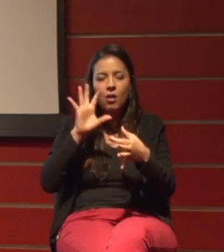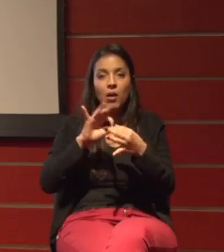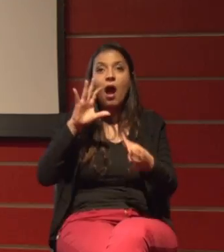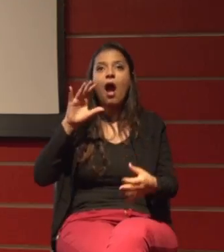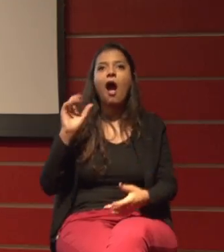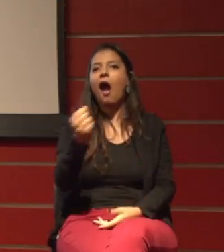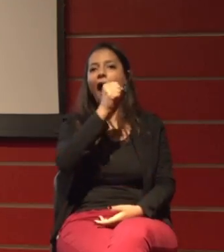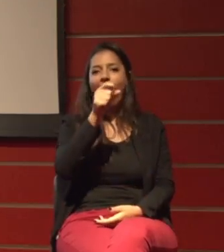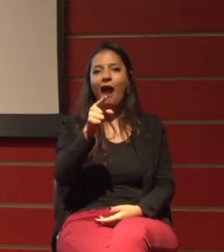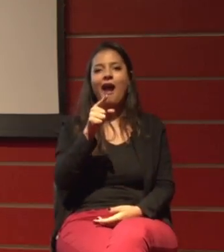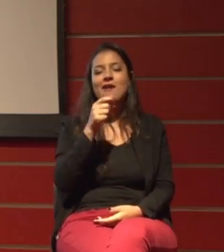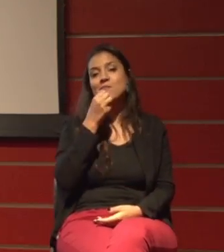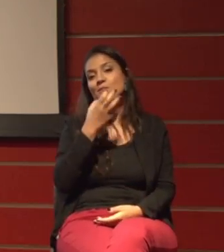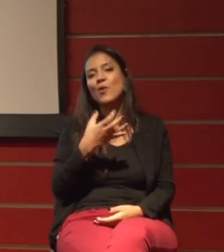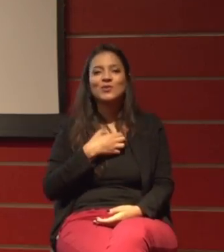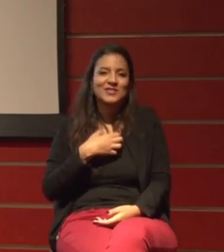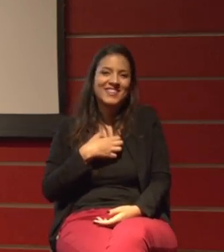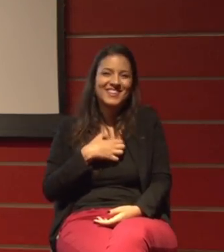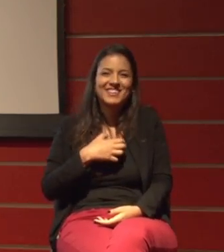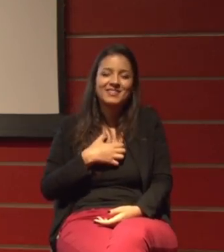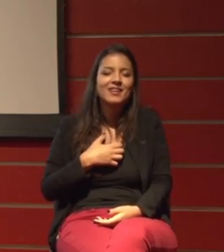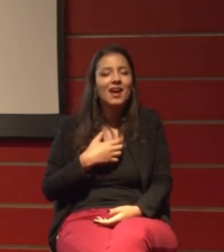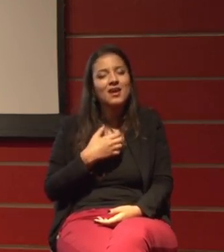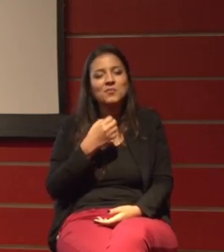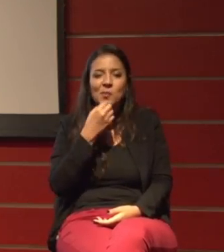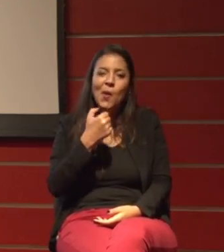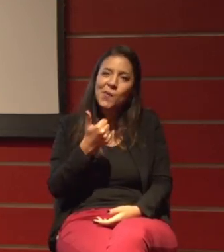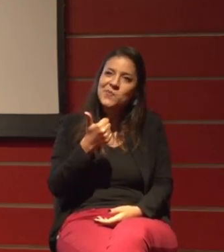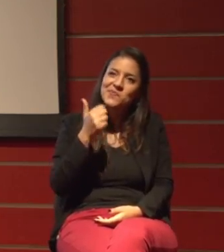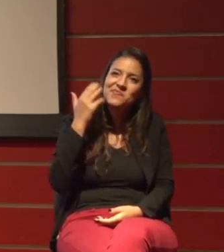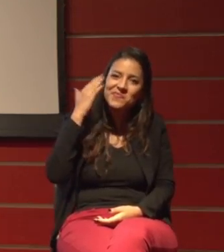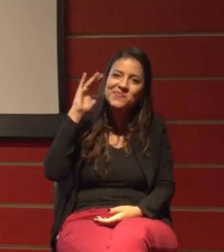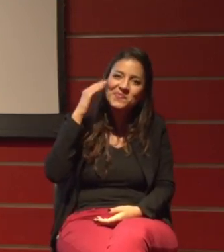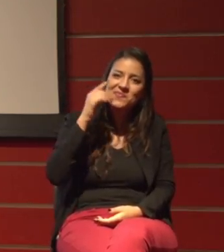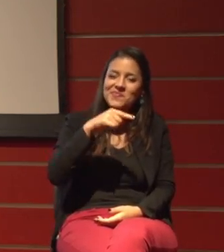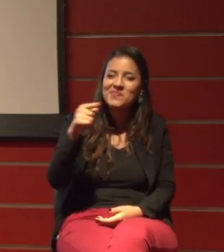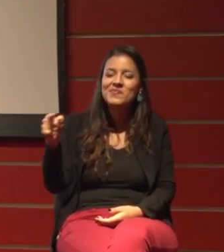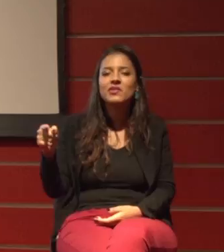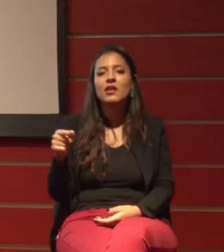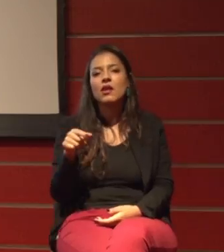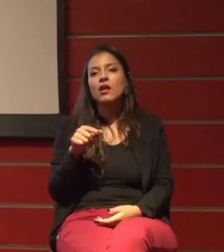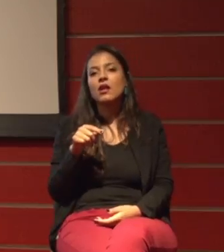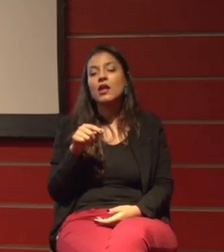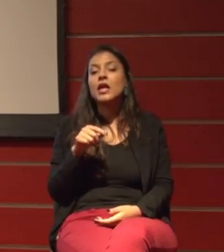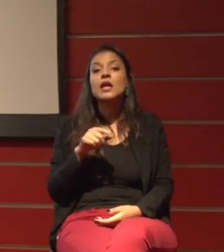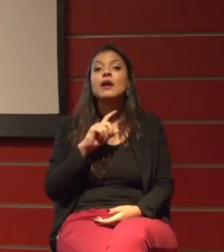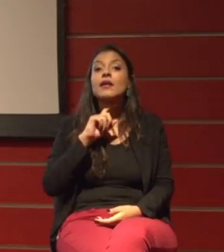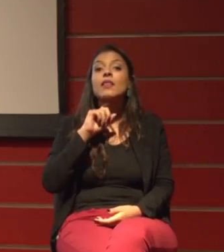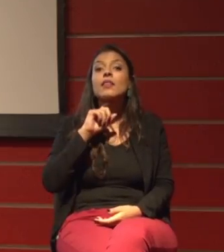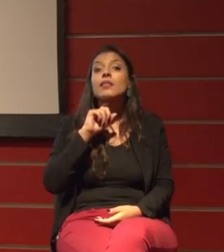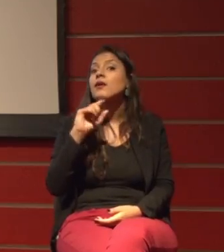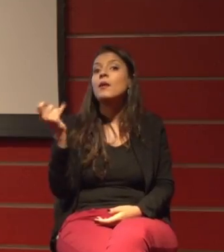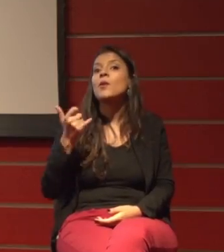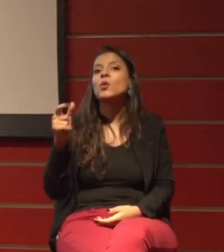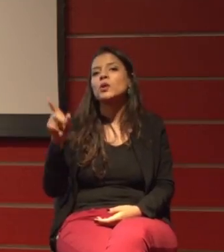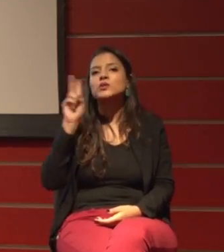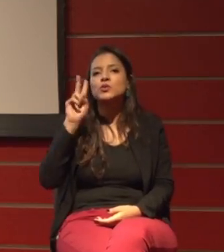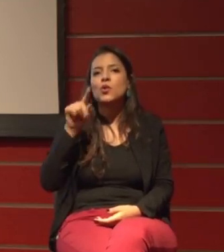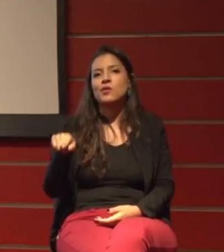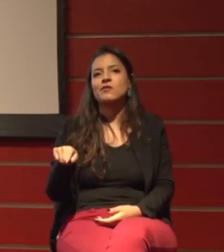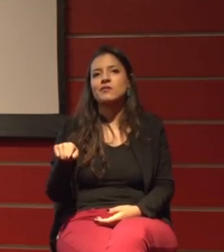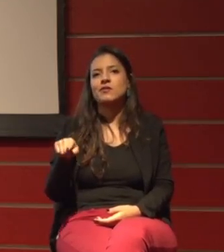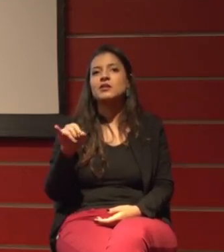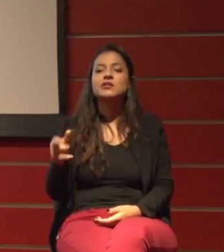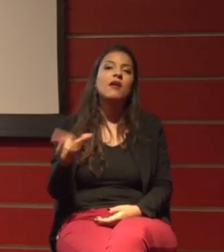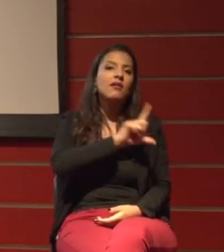arrar numa coisa boa de de ter sido bem enganado de ter sido surpreendido de dizer olha isso ninguém me contou essa história antes porque se tivesse